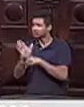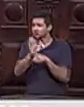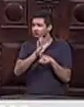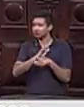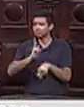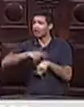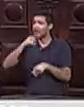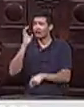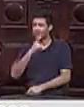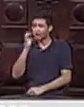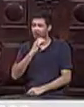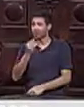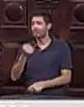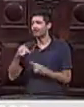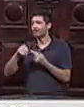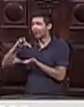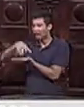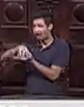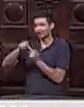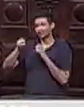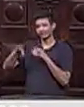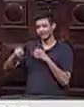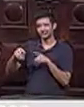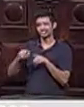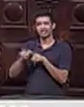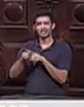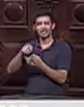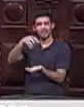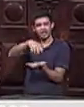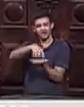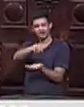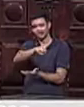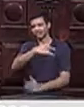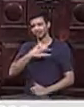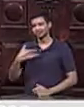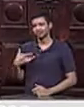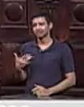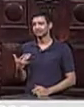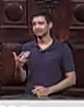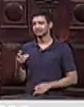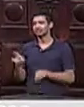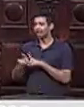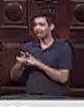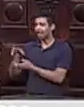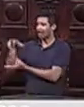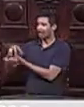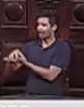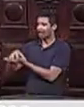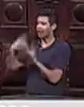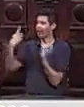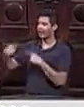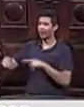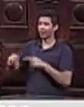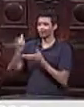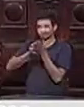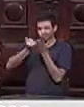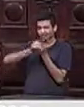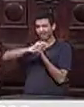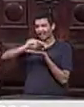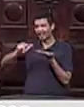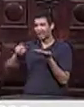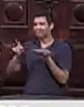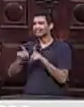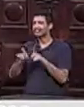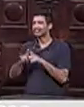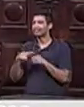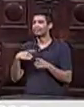imediato na área da educação inclusiva, na área do combate às drogas, na área da violência